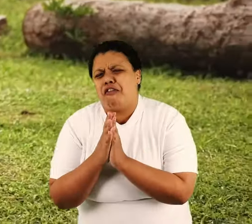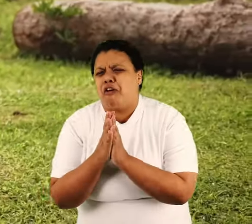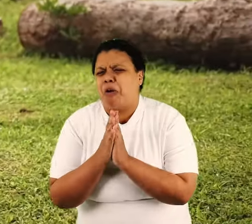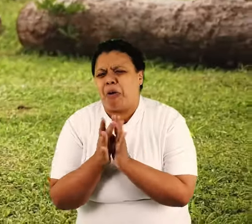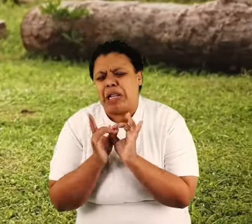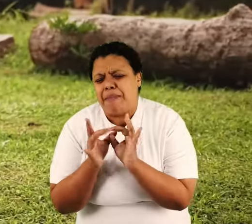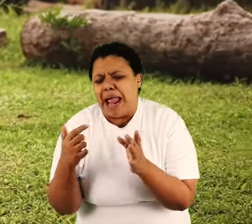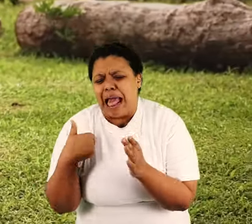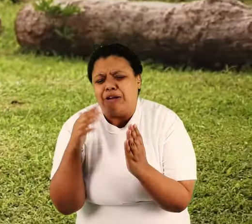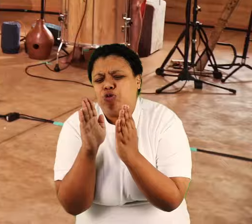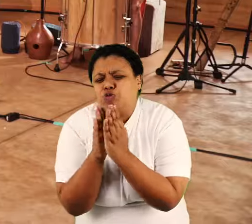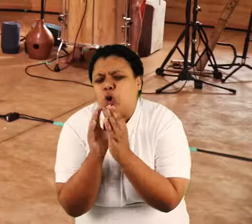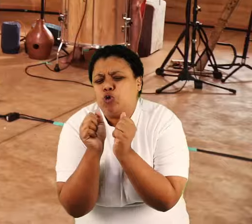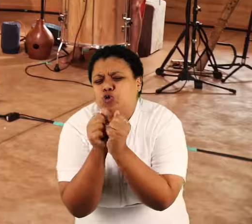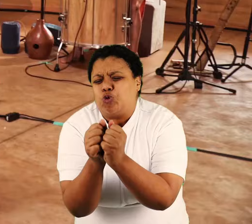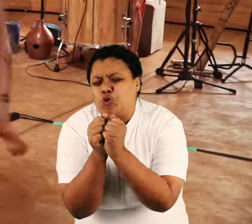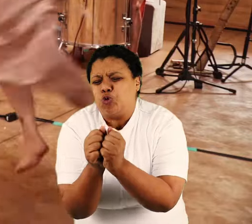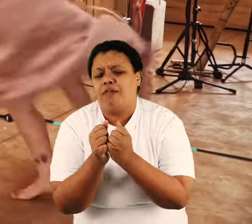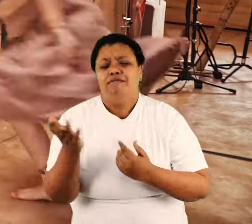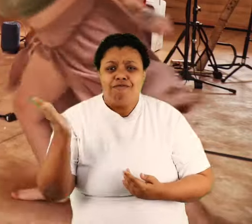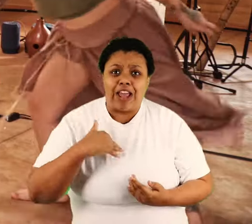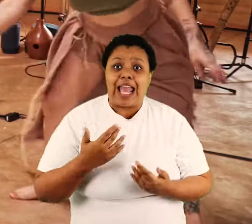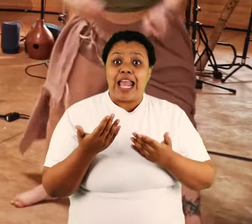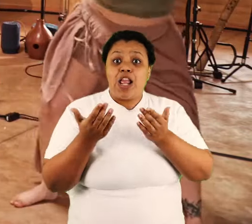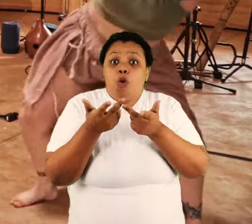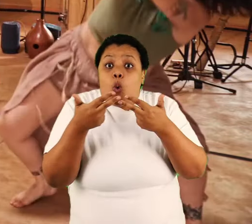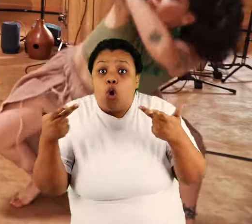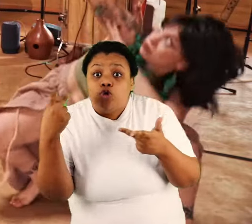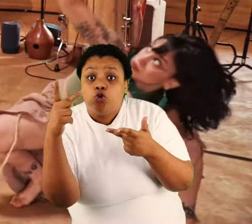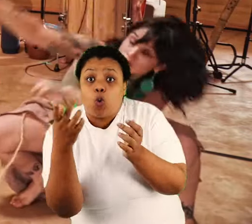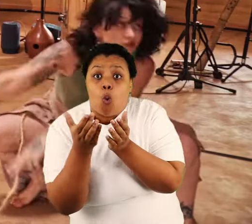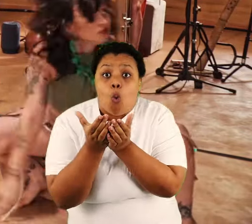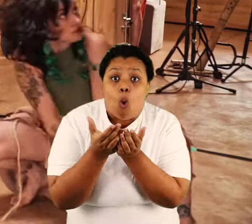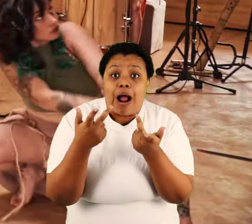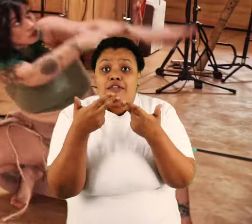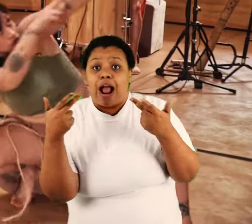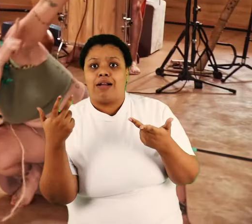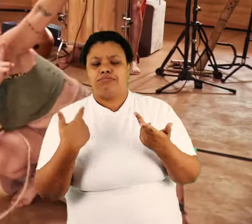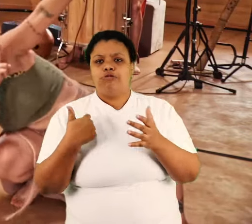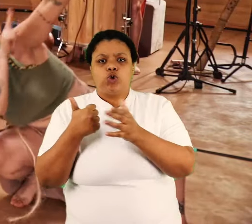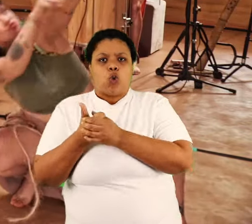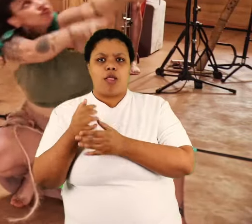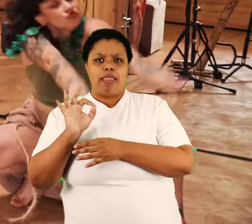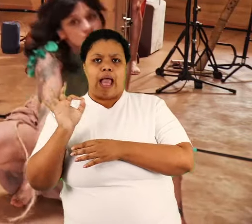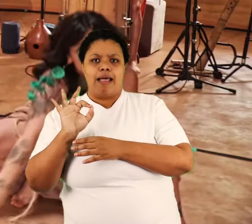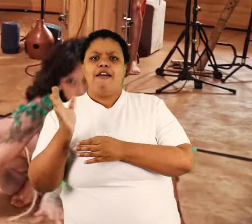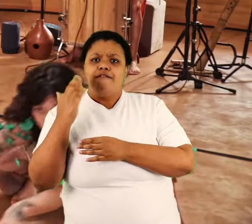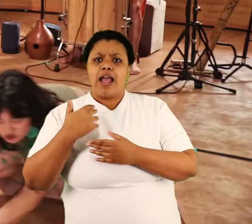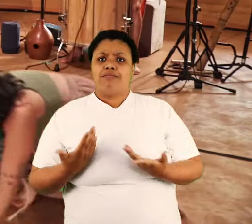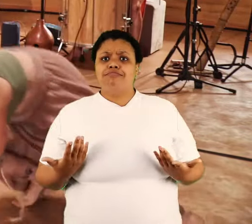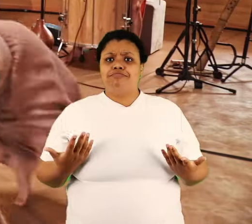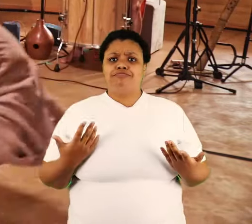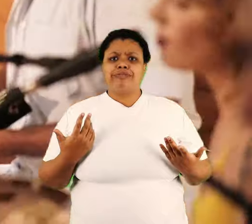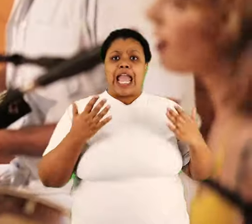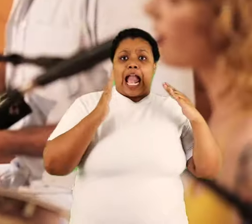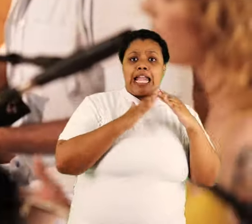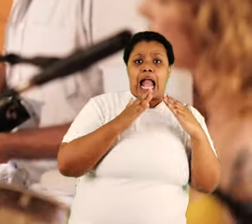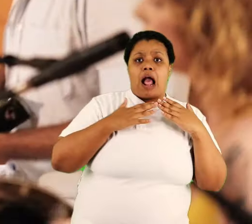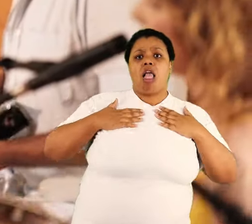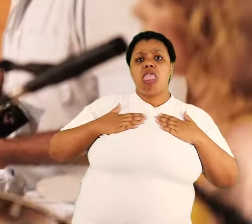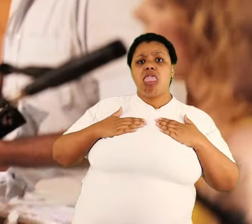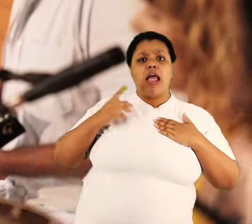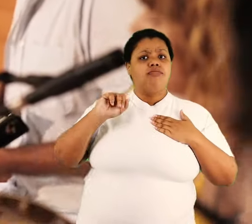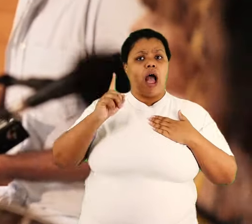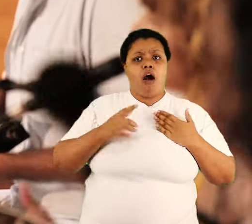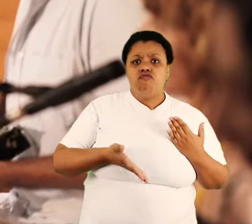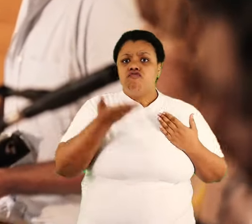teu alguida. Roda a cabocla bonita, da vida onda não te derruba. Casa não é tua